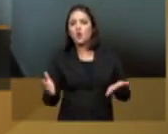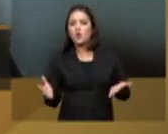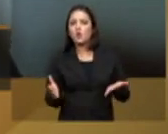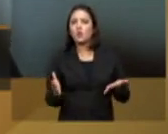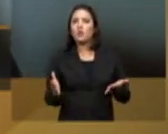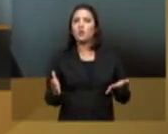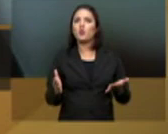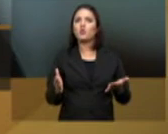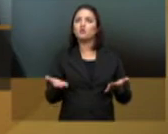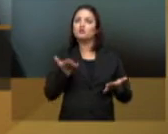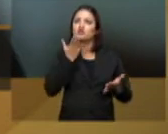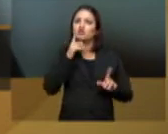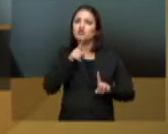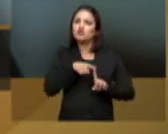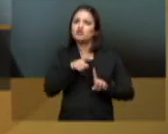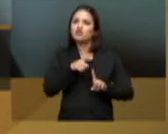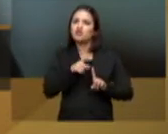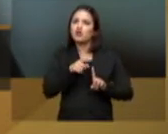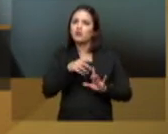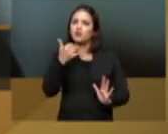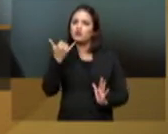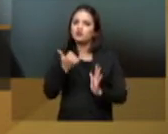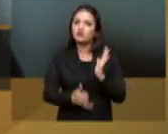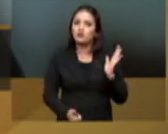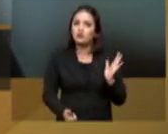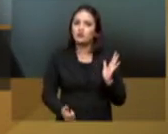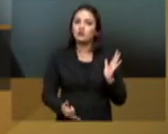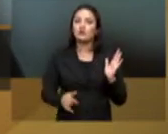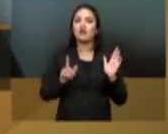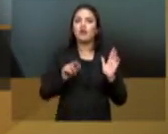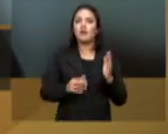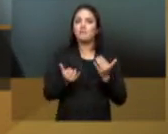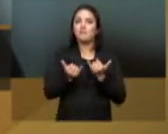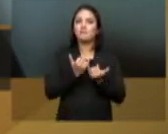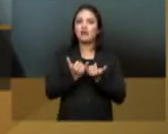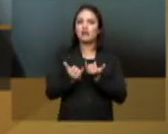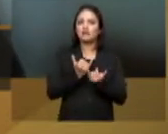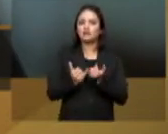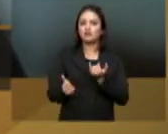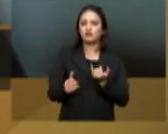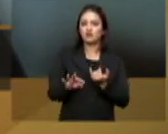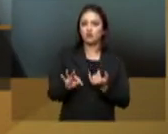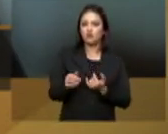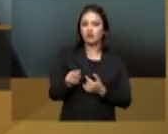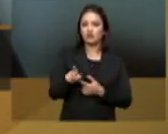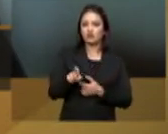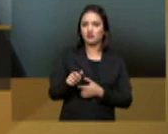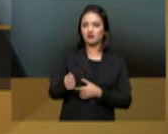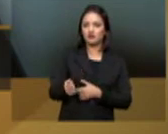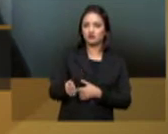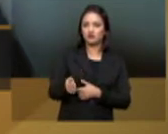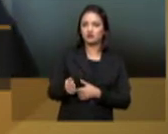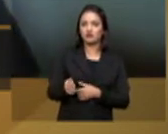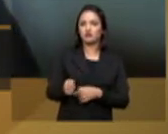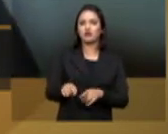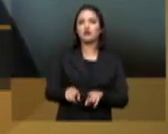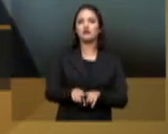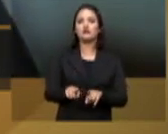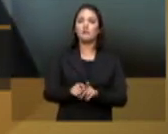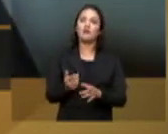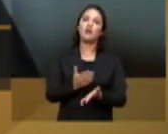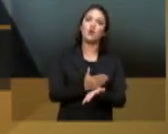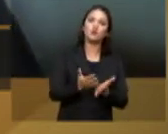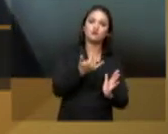classe tributária se aproximam das taxas e outros dos impostos.